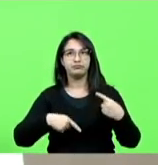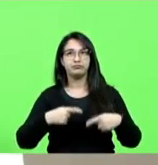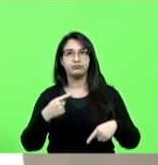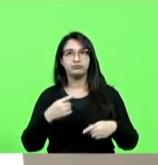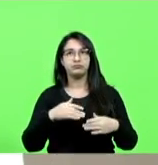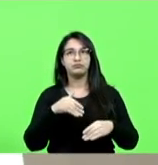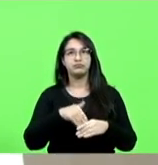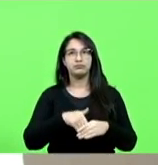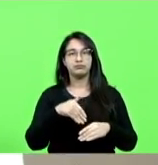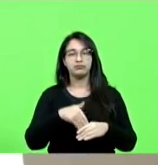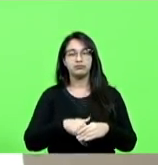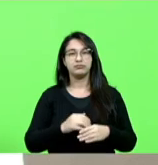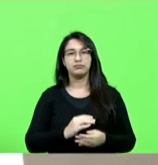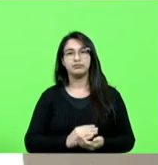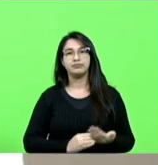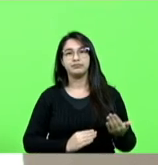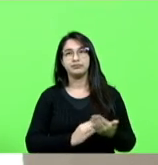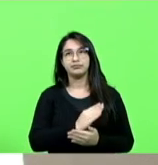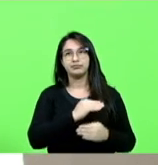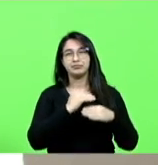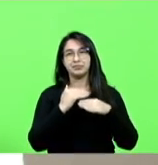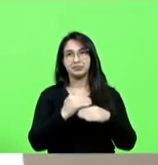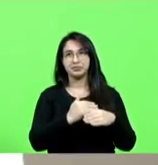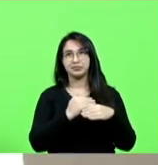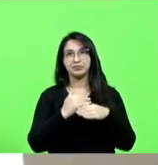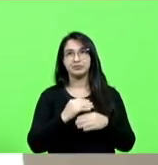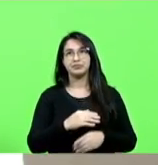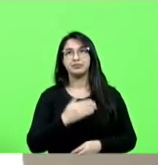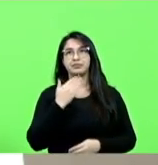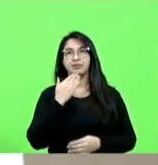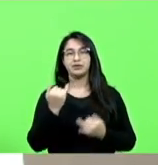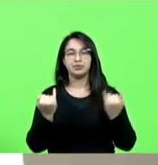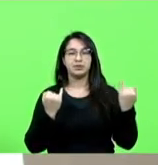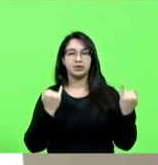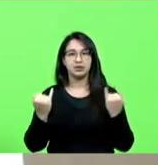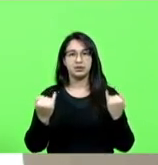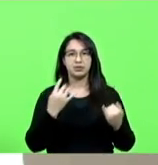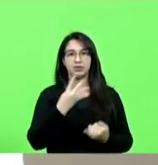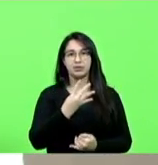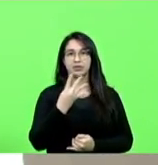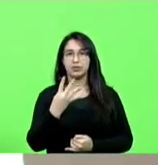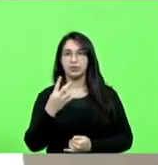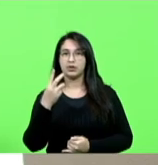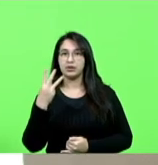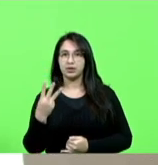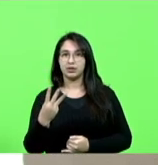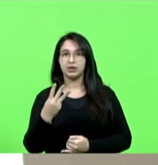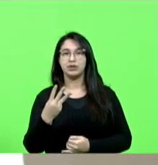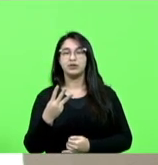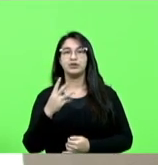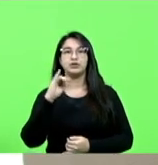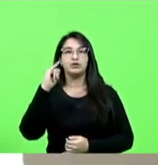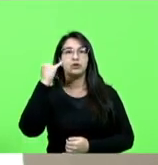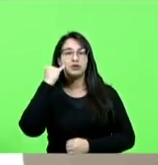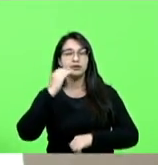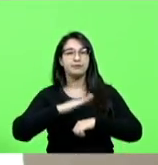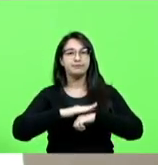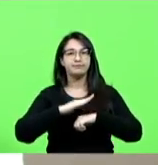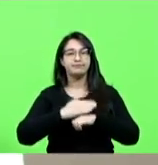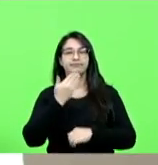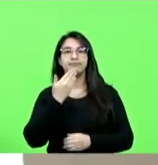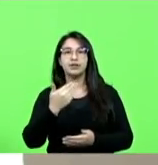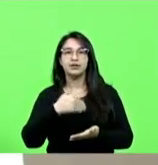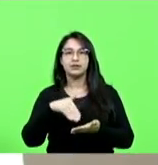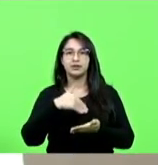aprovam, permaneça como se encontra. Aprovado por unanimidade. Pedido de informação 443. Autor deputado José Lopes solicitando ao secretário de